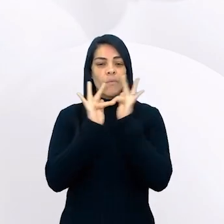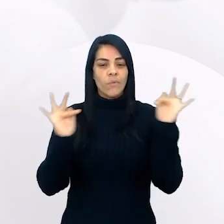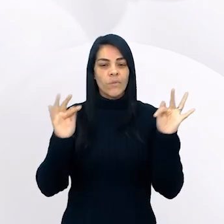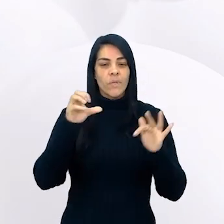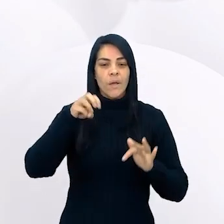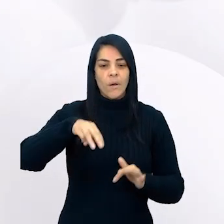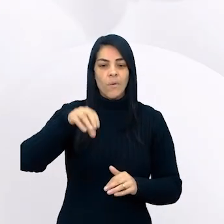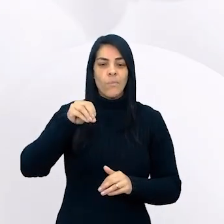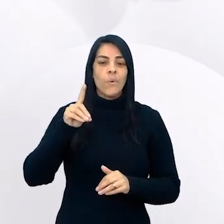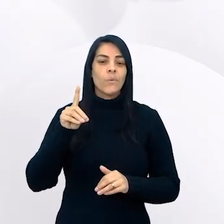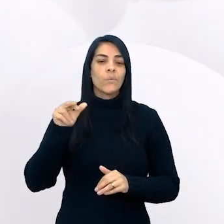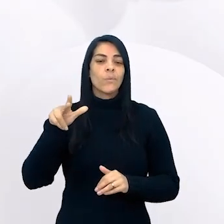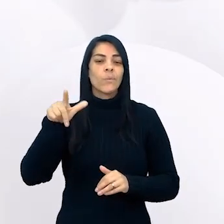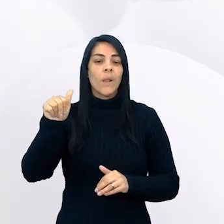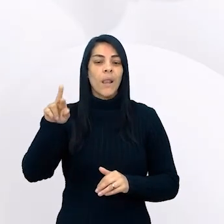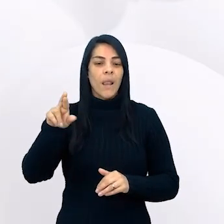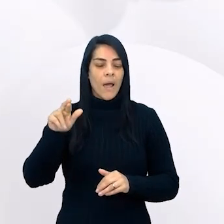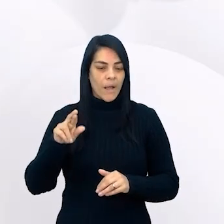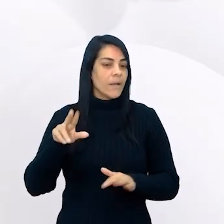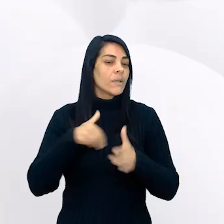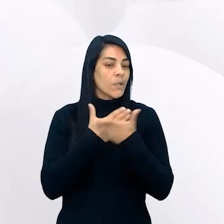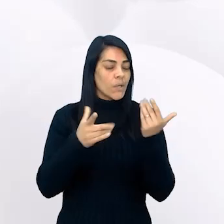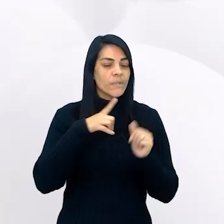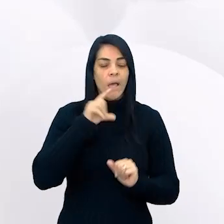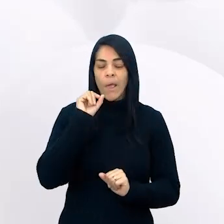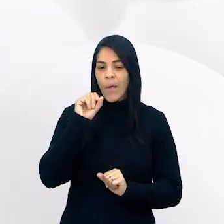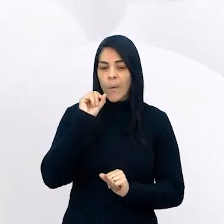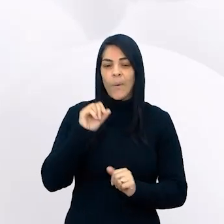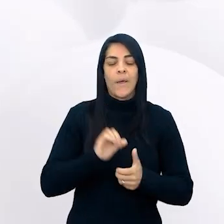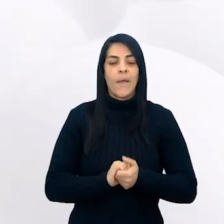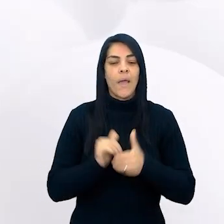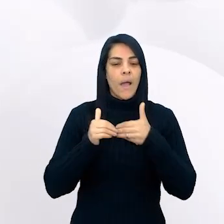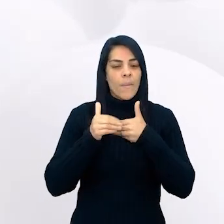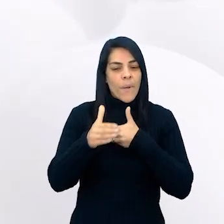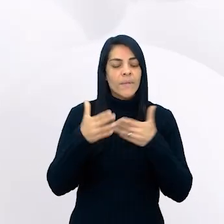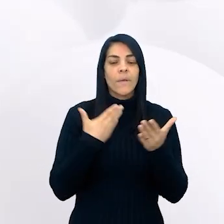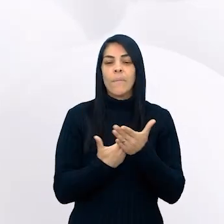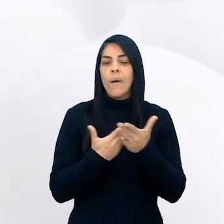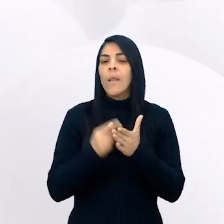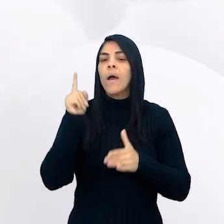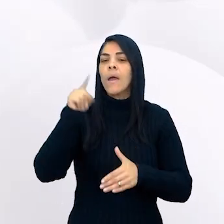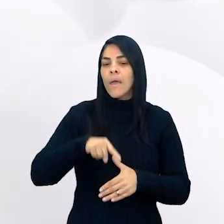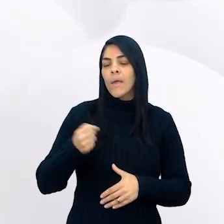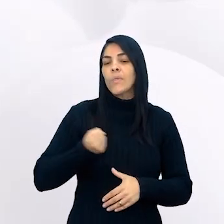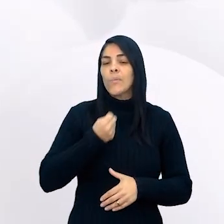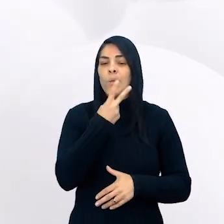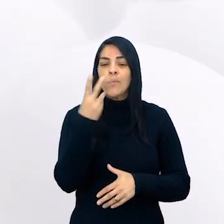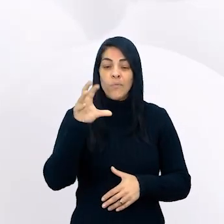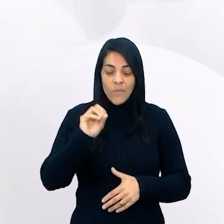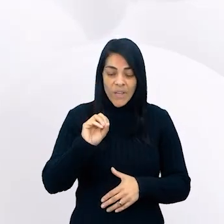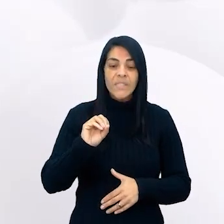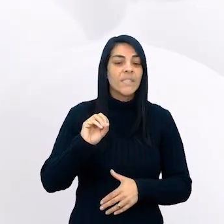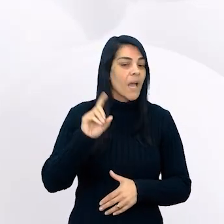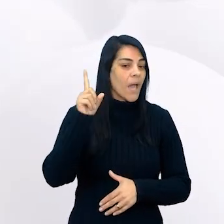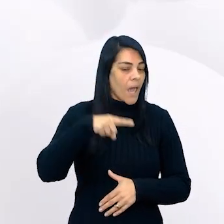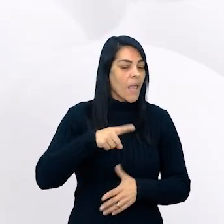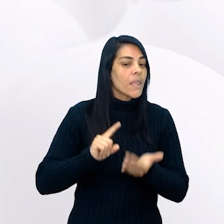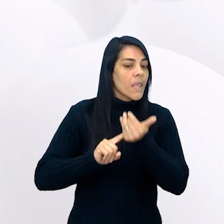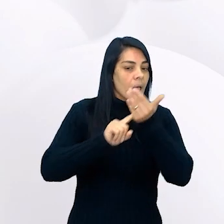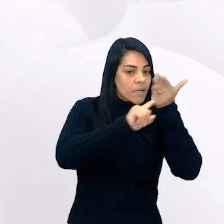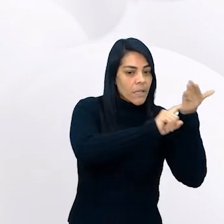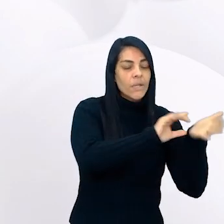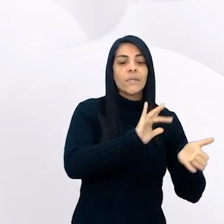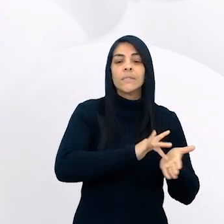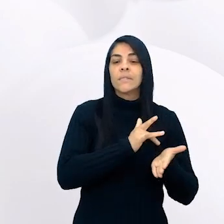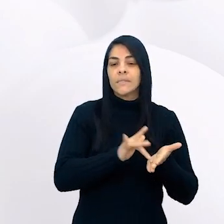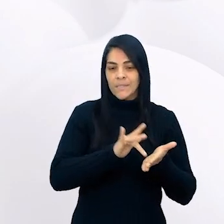bem. E nós temos aí a próxima aula, que seria a aula de número 20, que seria a tecnologia